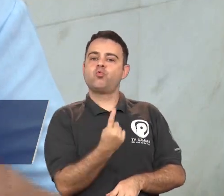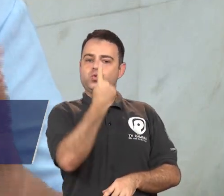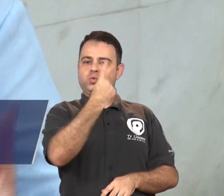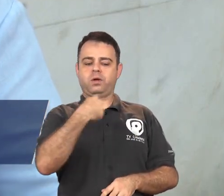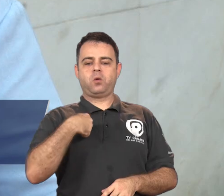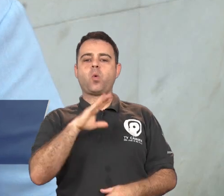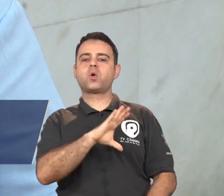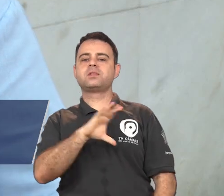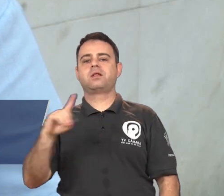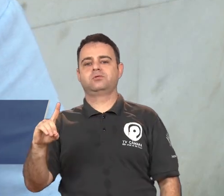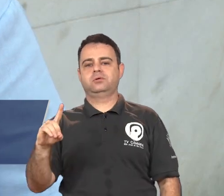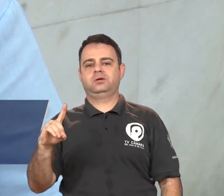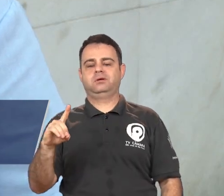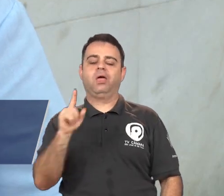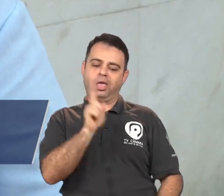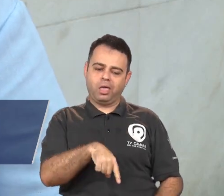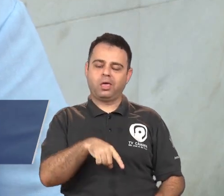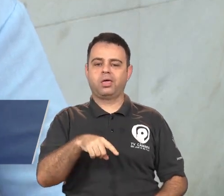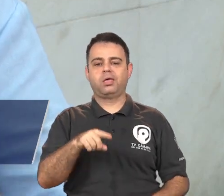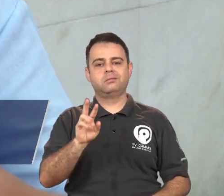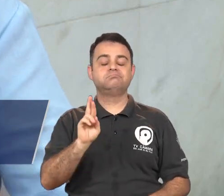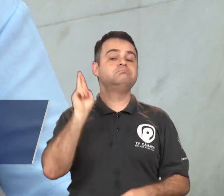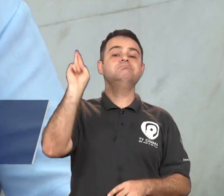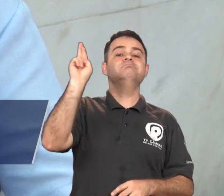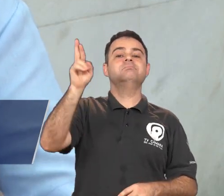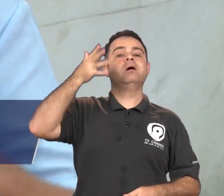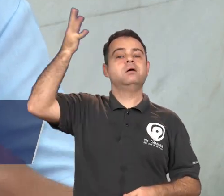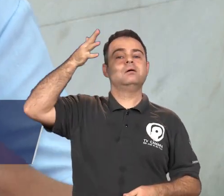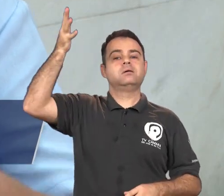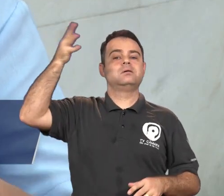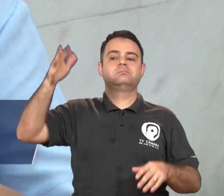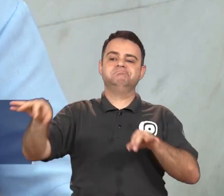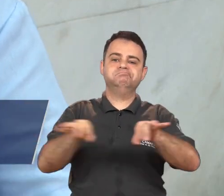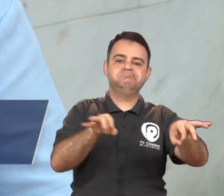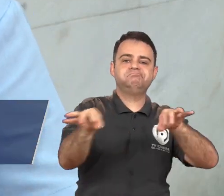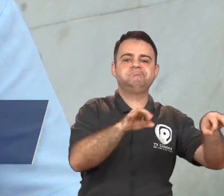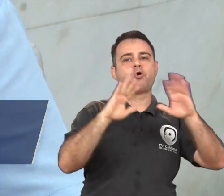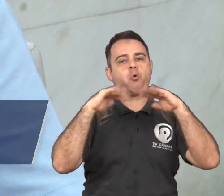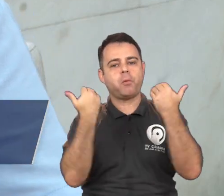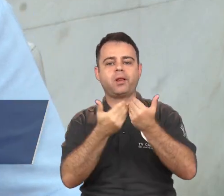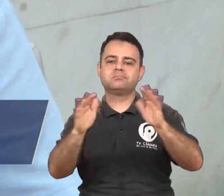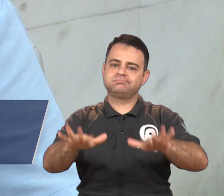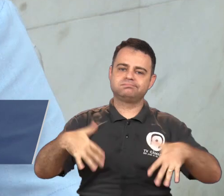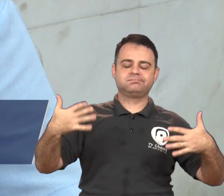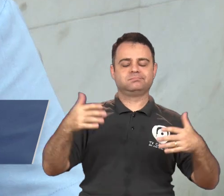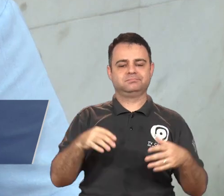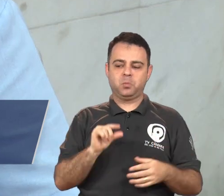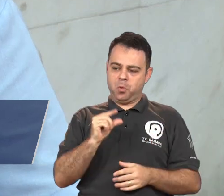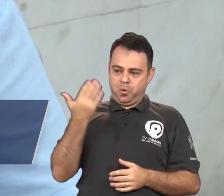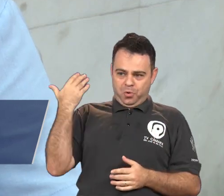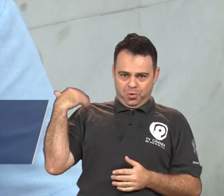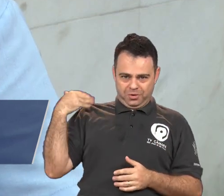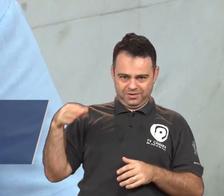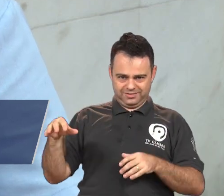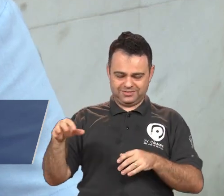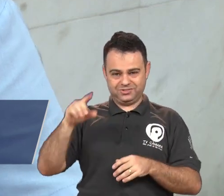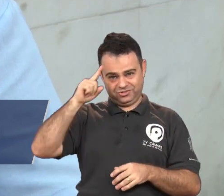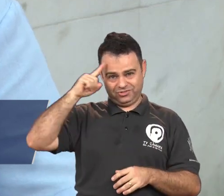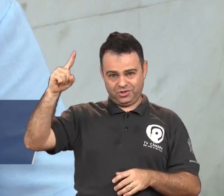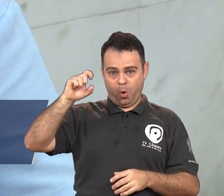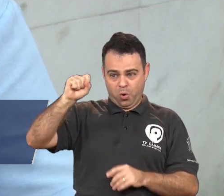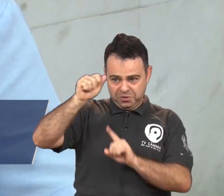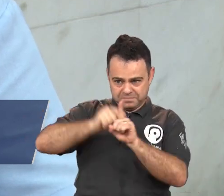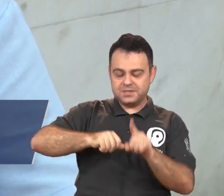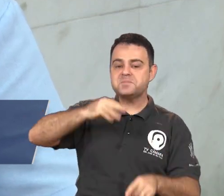também, que são eixos de eventos, né? Que a gente faz eventos grandiosos, como nós fizemos agora para 8 de